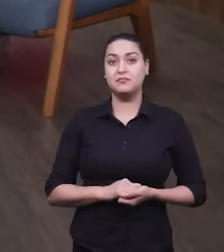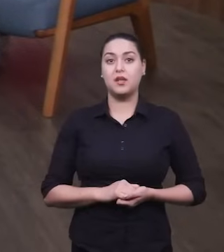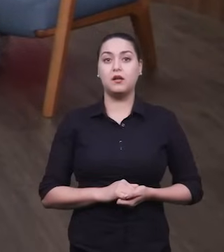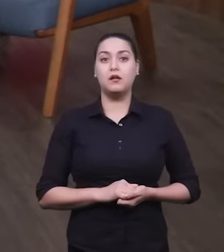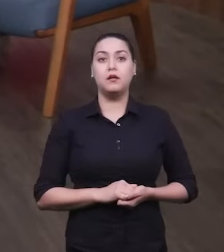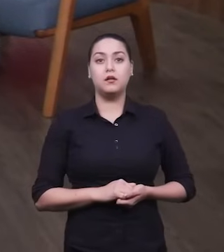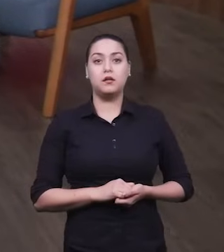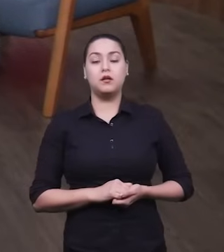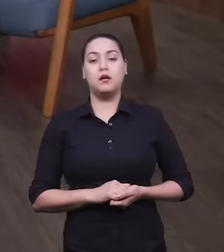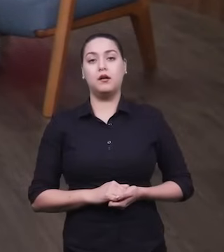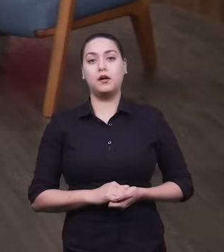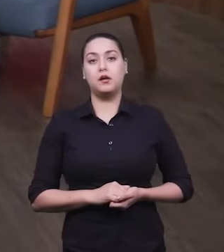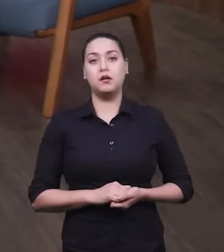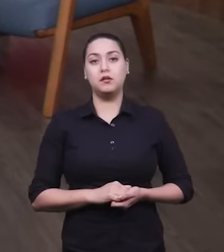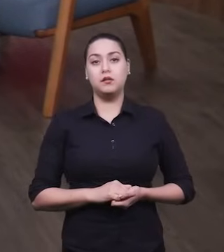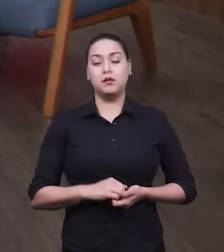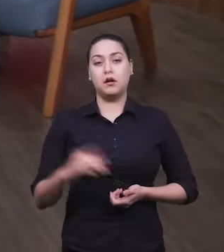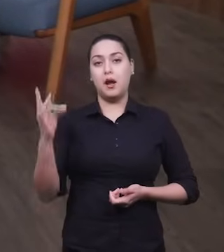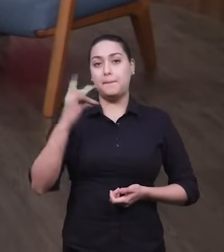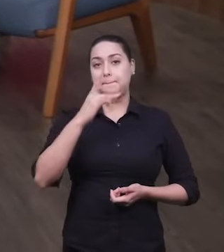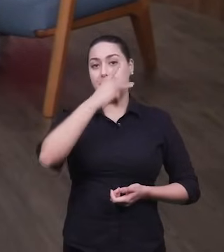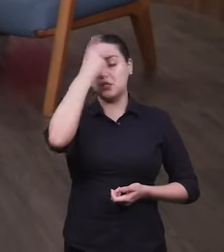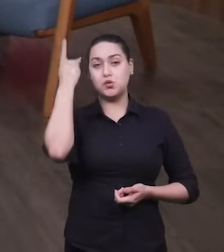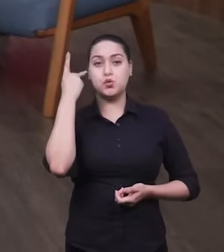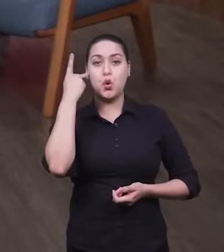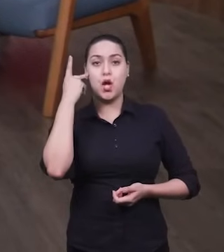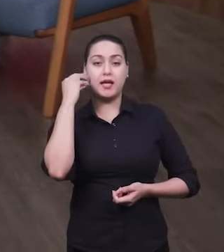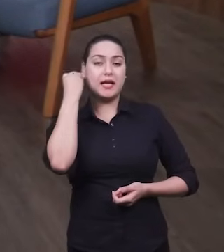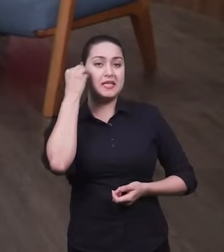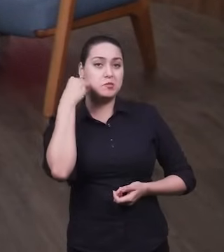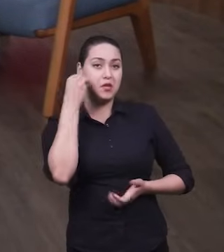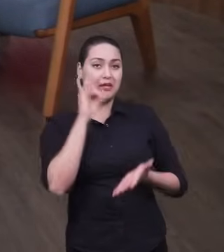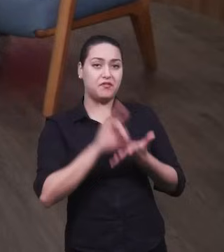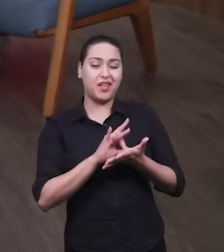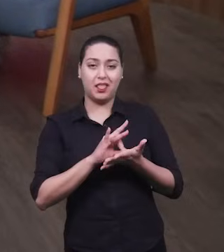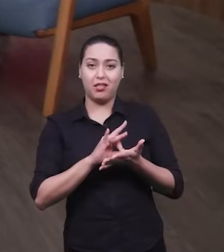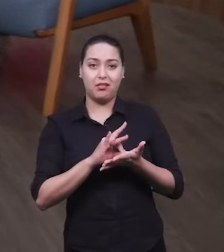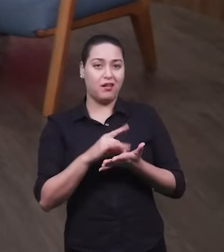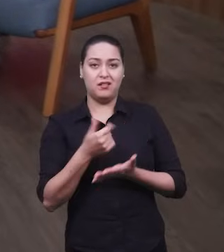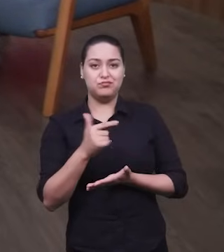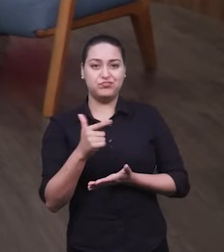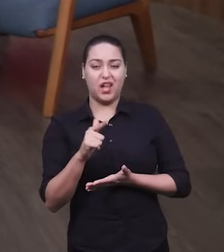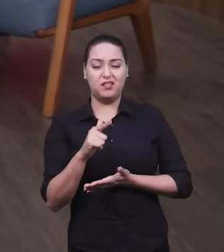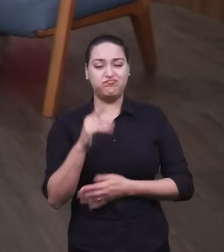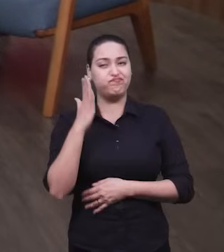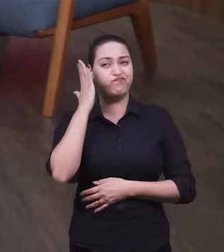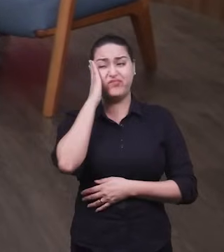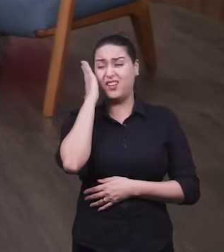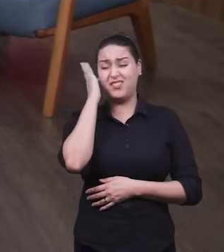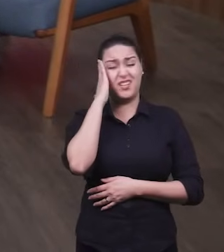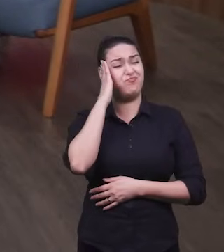que aquele que não tem uma experiência verdadeira com o Senhor não consegue entender. Não.